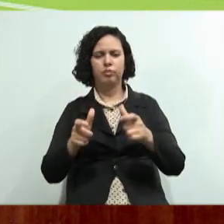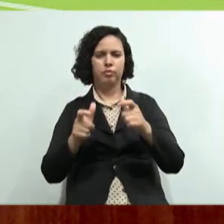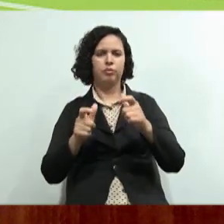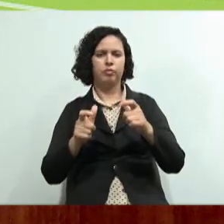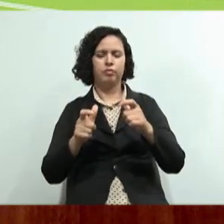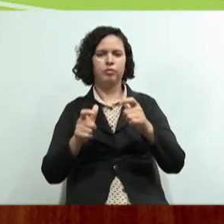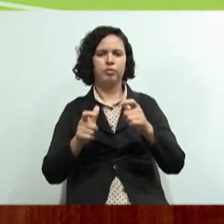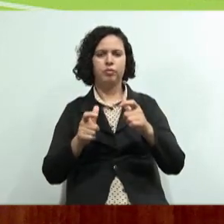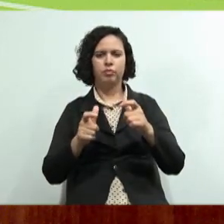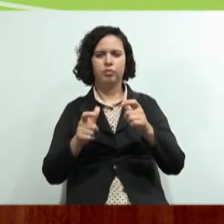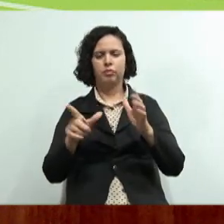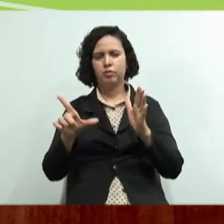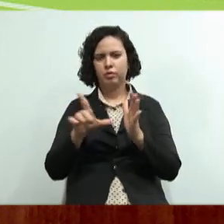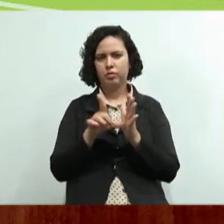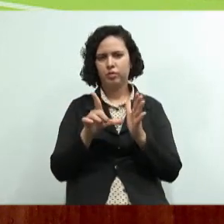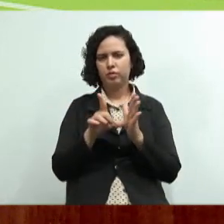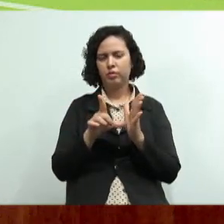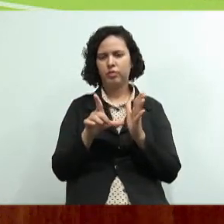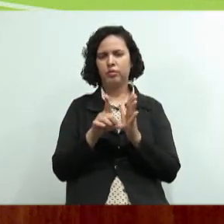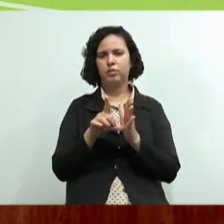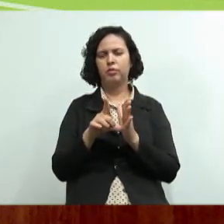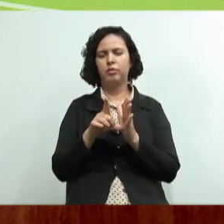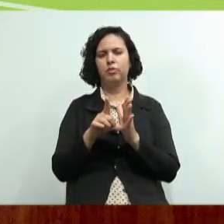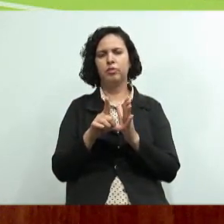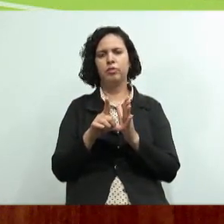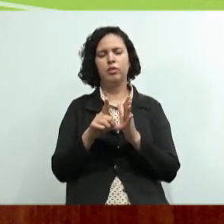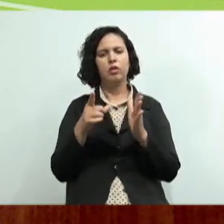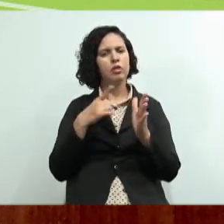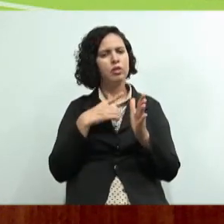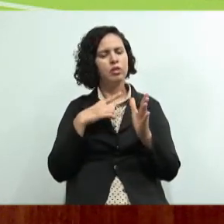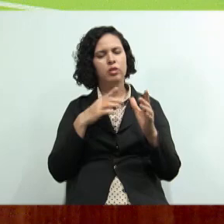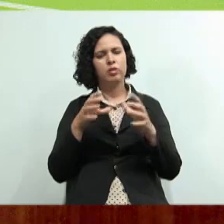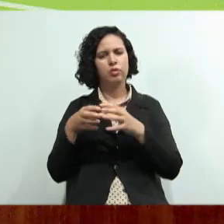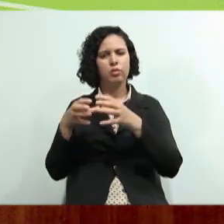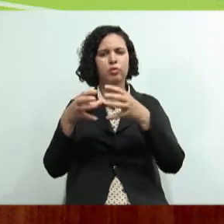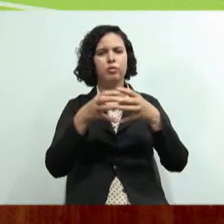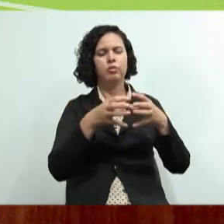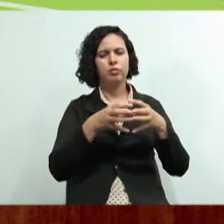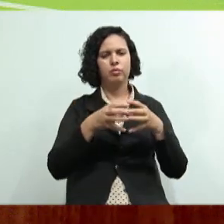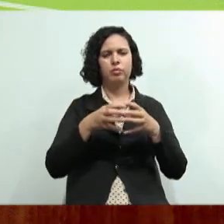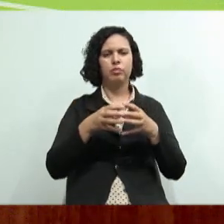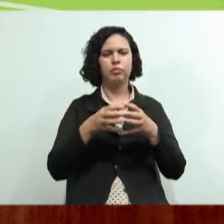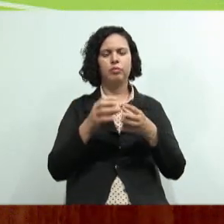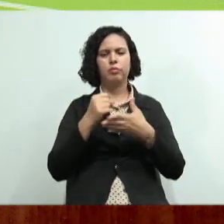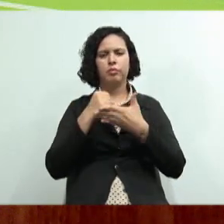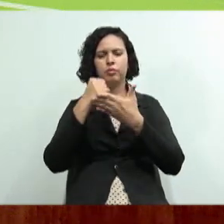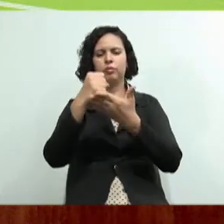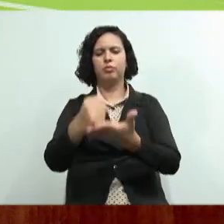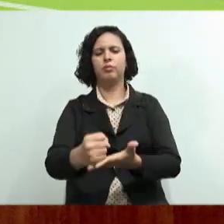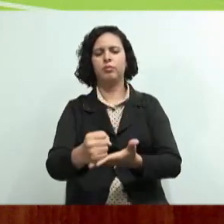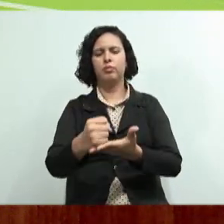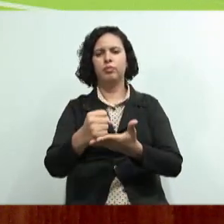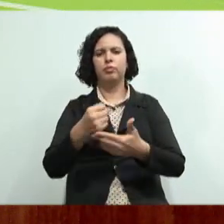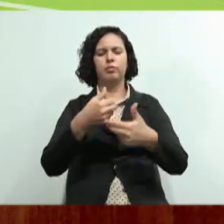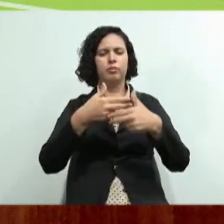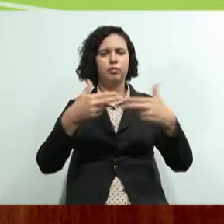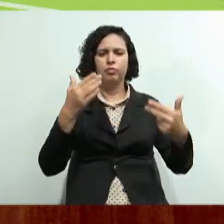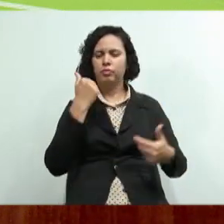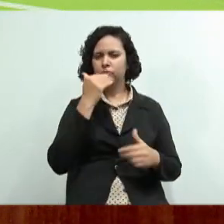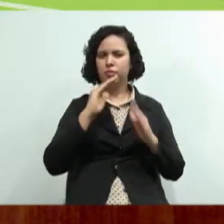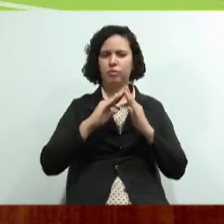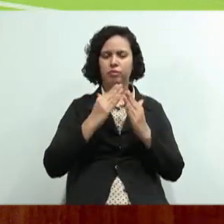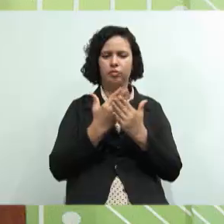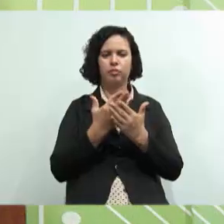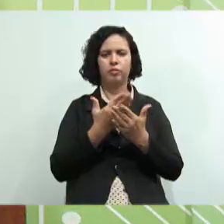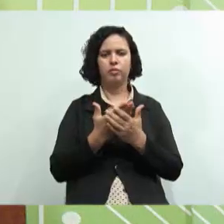cidade, e verificar se tem algum grupo que comercializa com o mercado institucional, PA, alimentação escolar e outros.